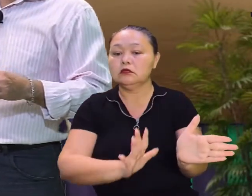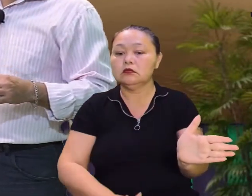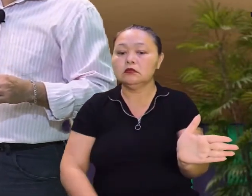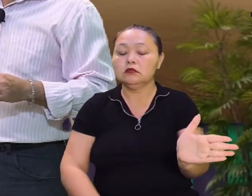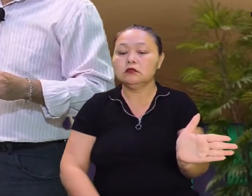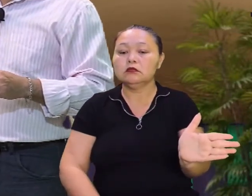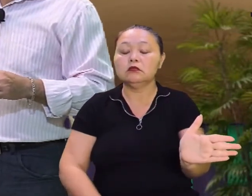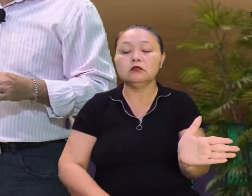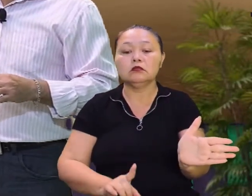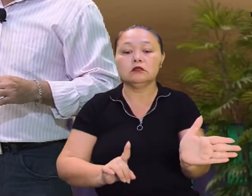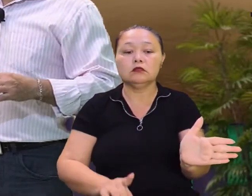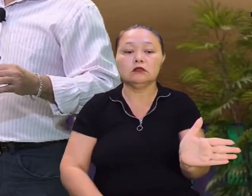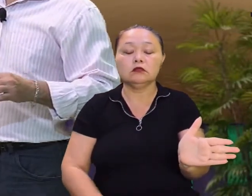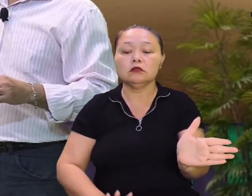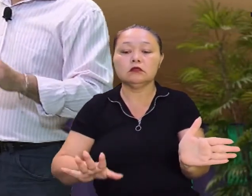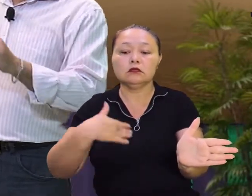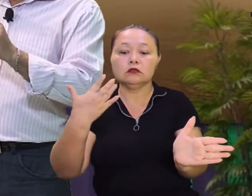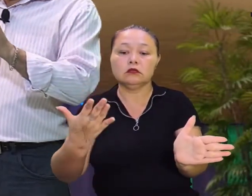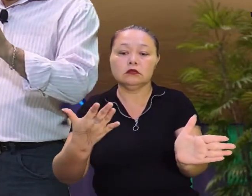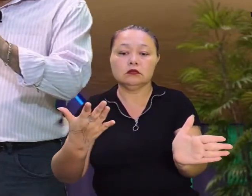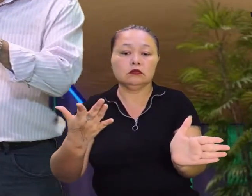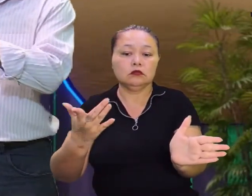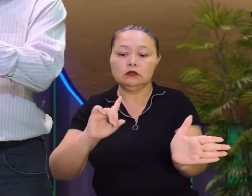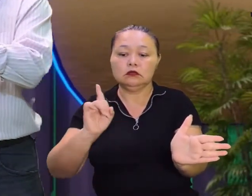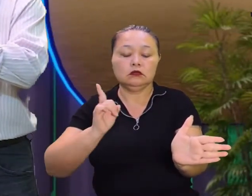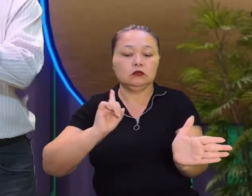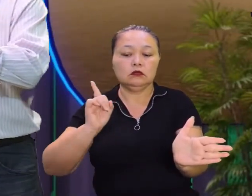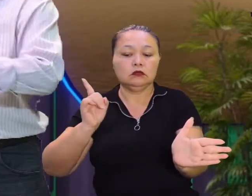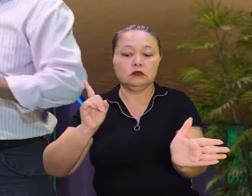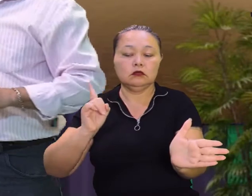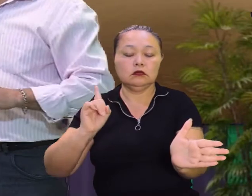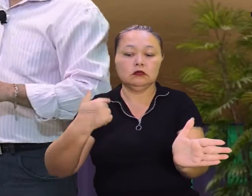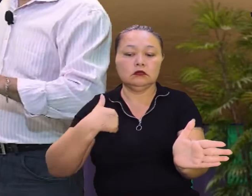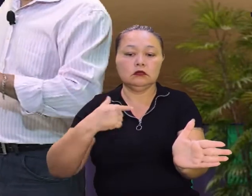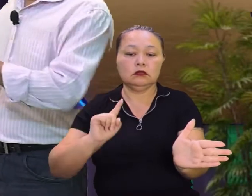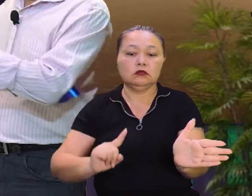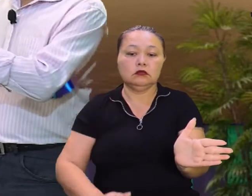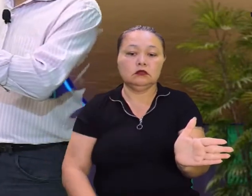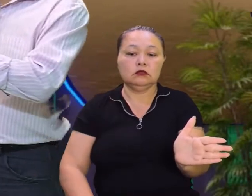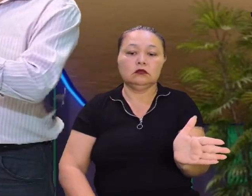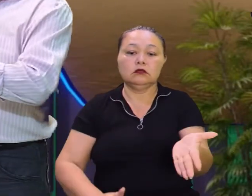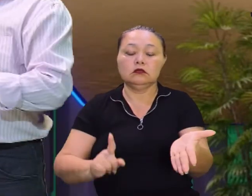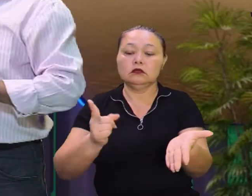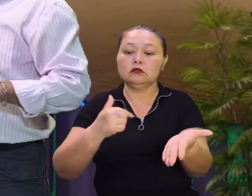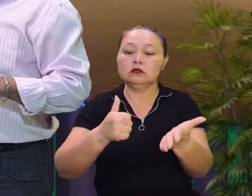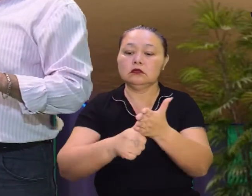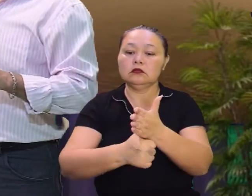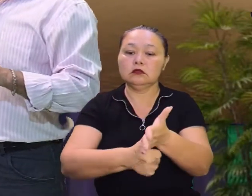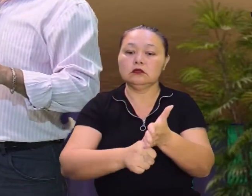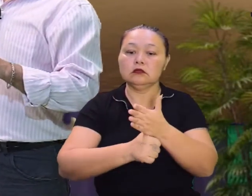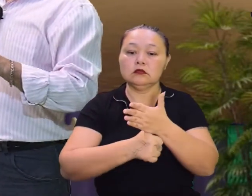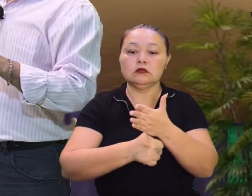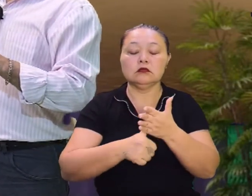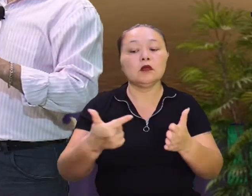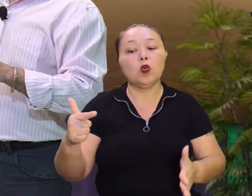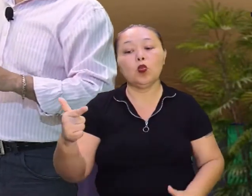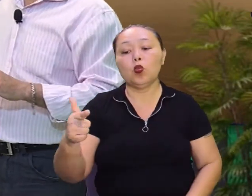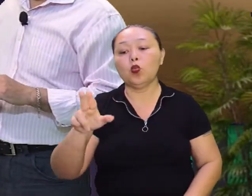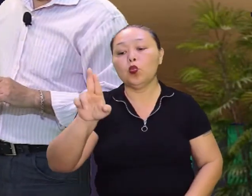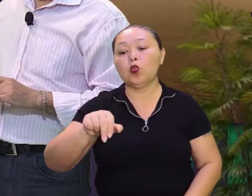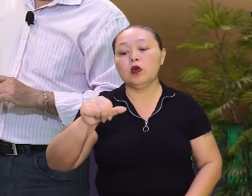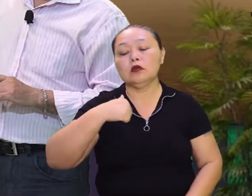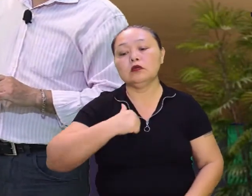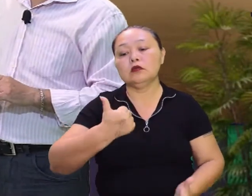militar. E quando ele chegou lá, não, senhor, não. Identidade. Aí ele nunca teve